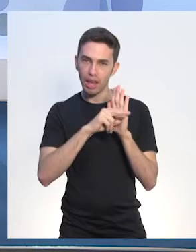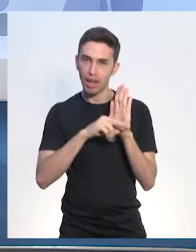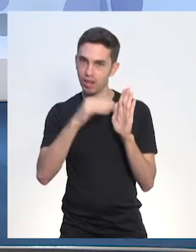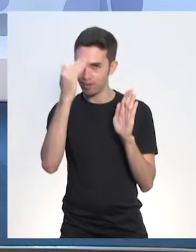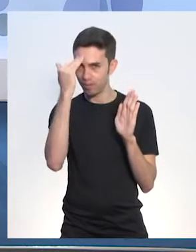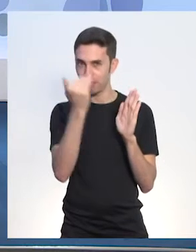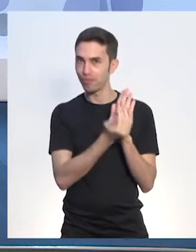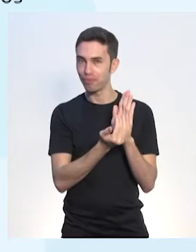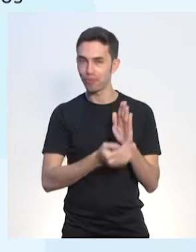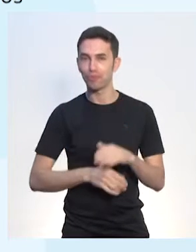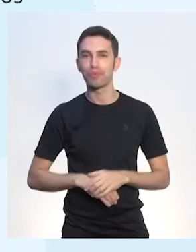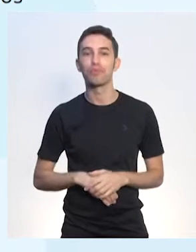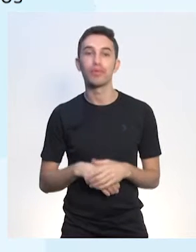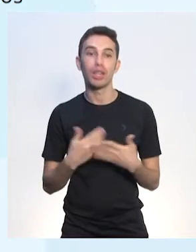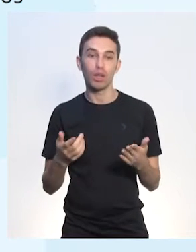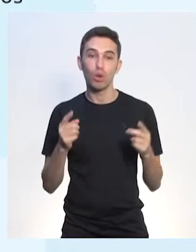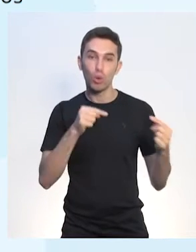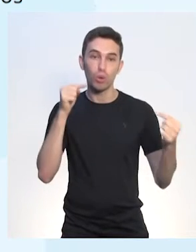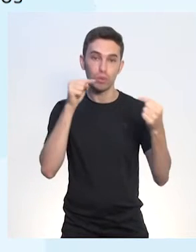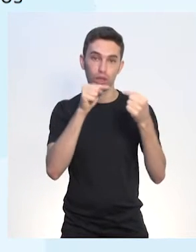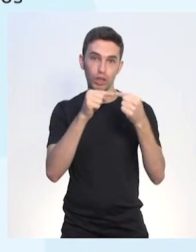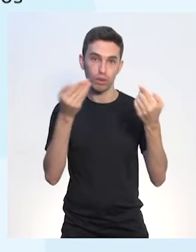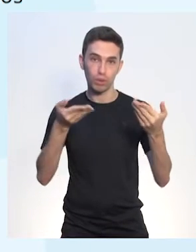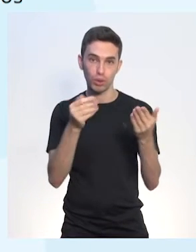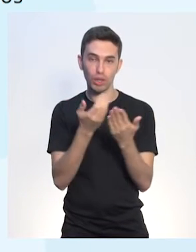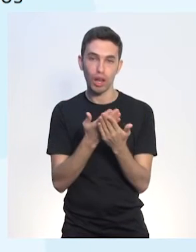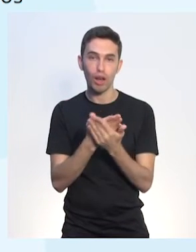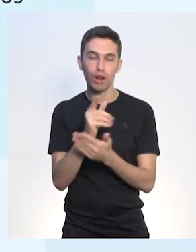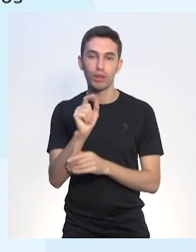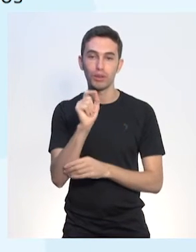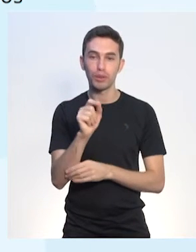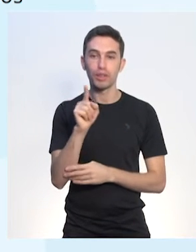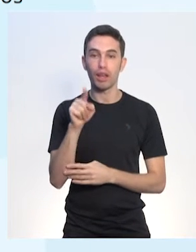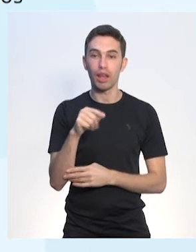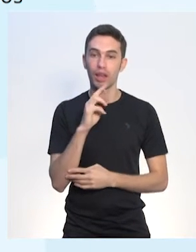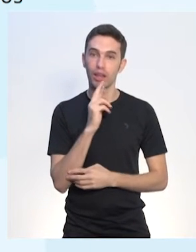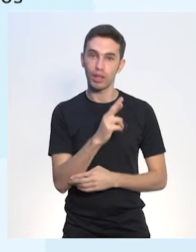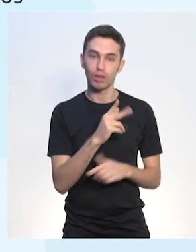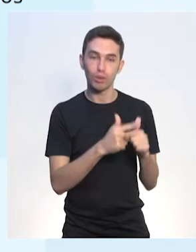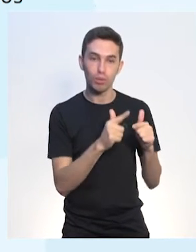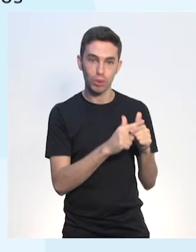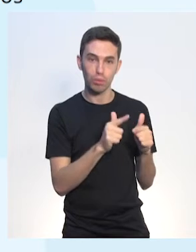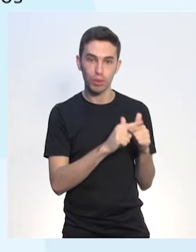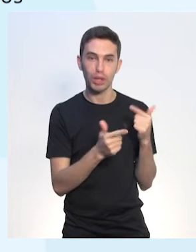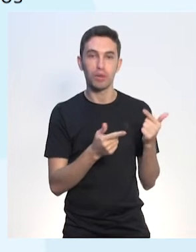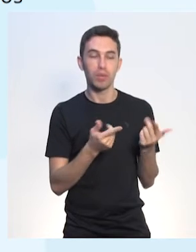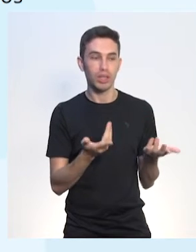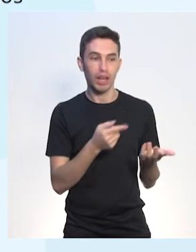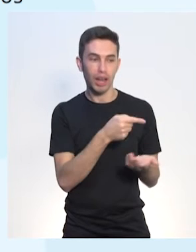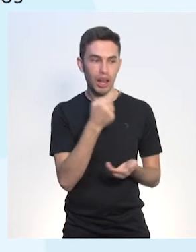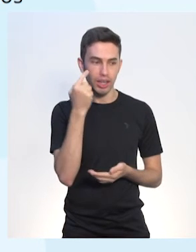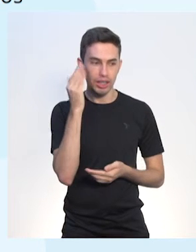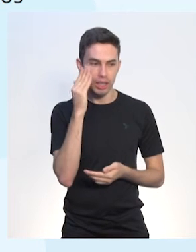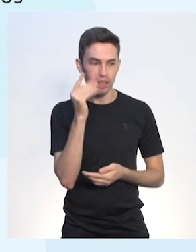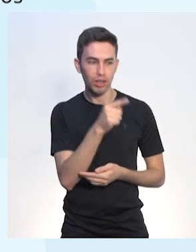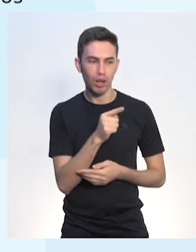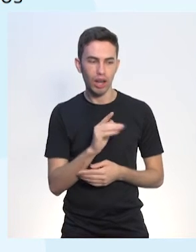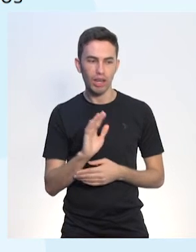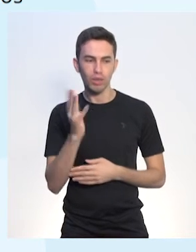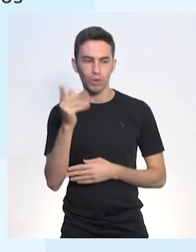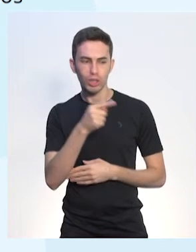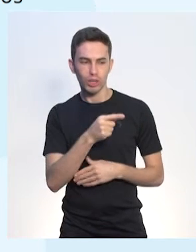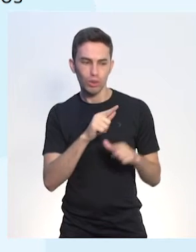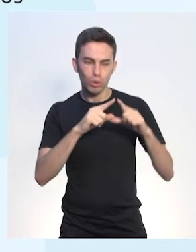importância. Então, os objetivos da aula de hoje é resolver problemas envolvendo a condição de existência dos